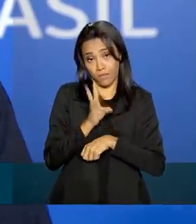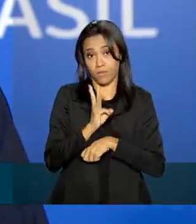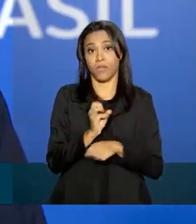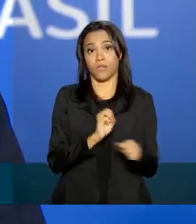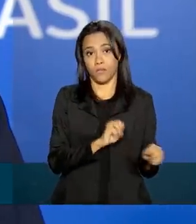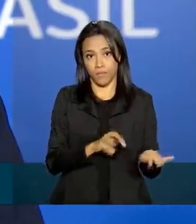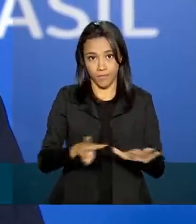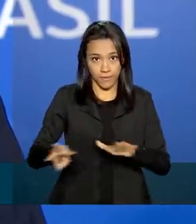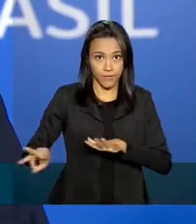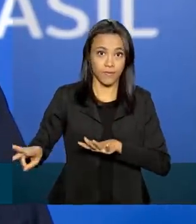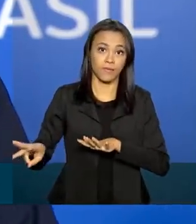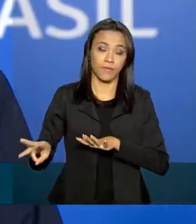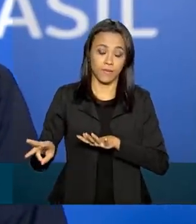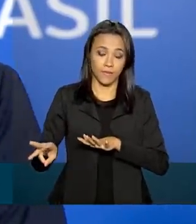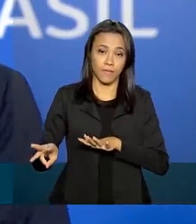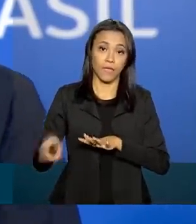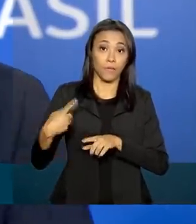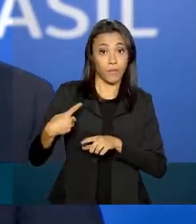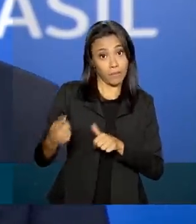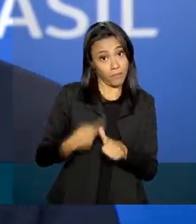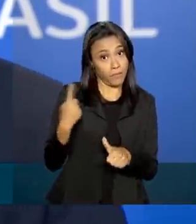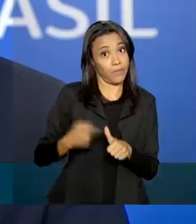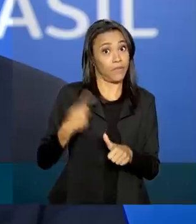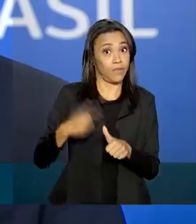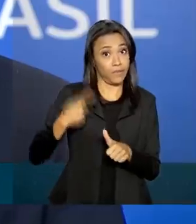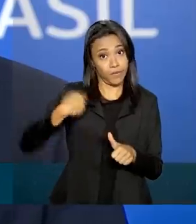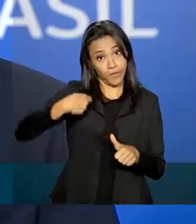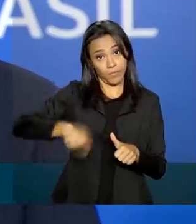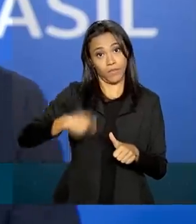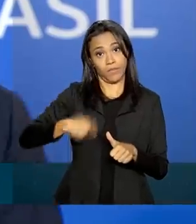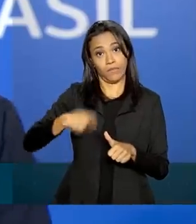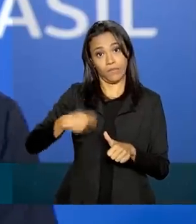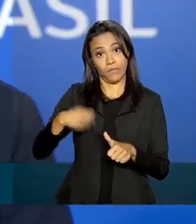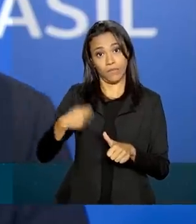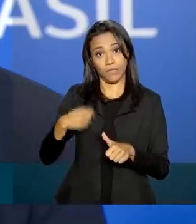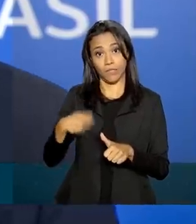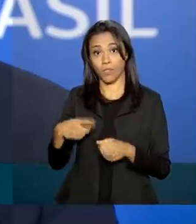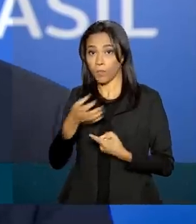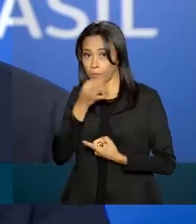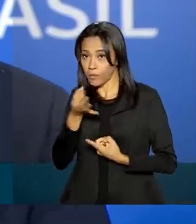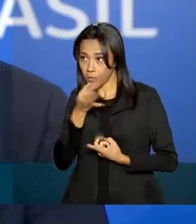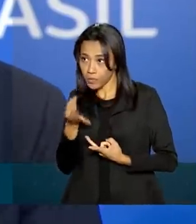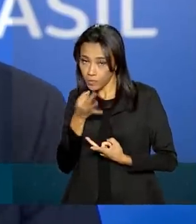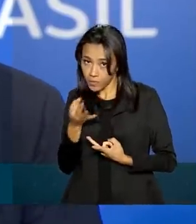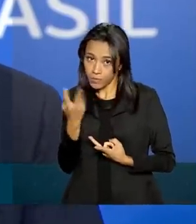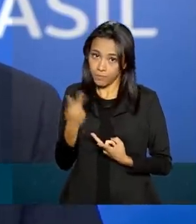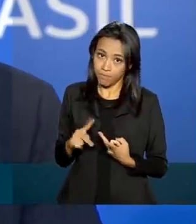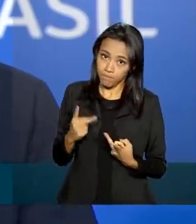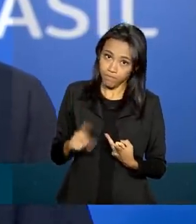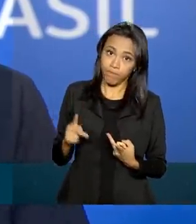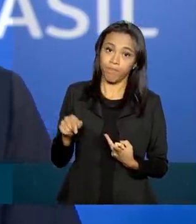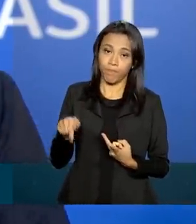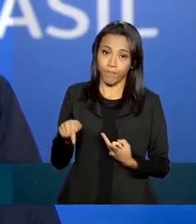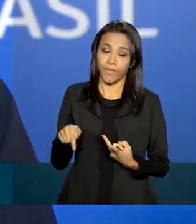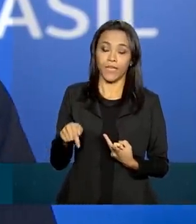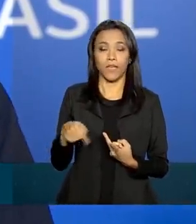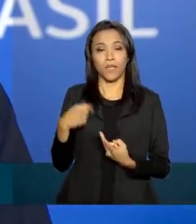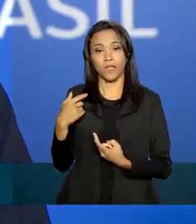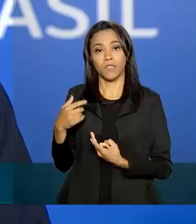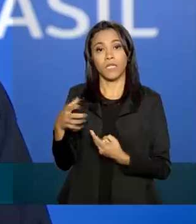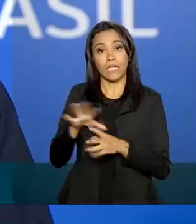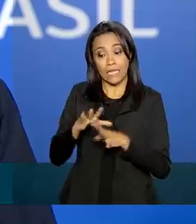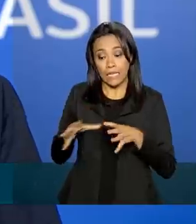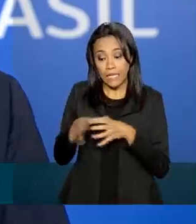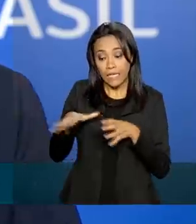é porque deve consultar o nosso período o major da polícia militar aqui que está na frente da sagem a questão